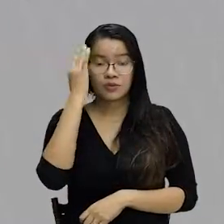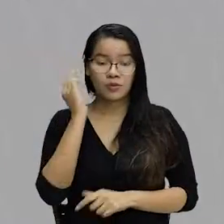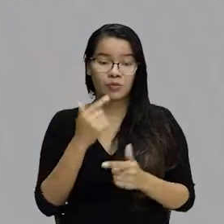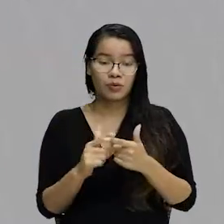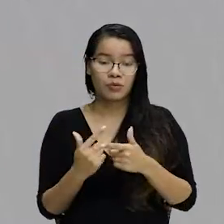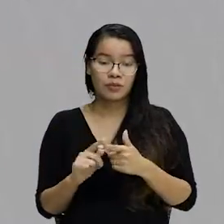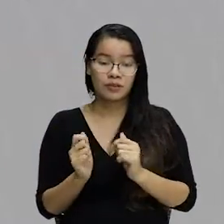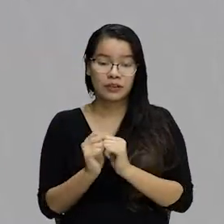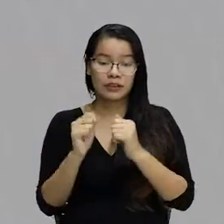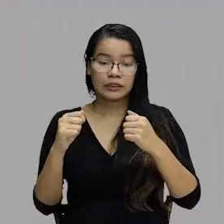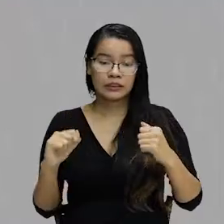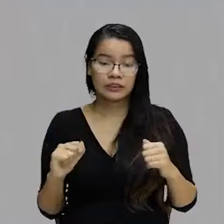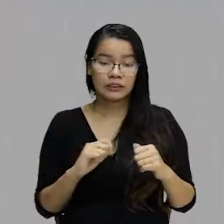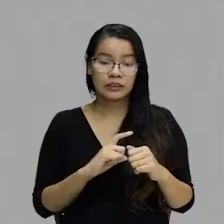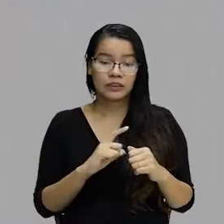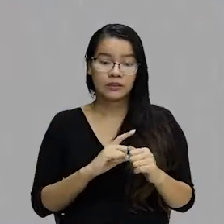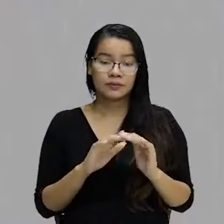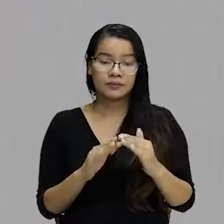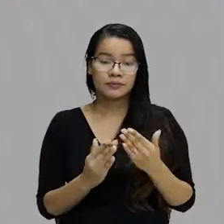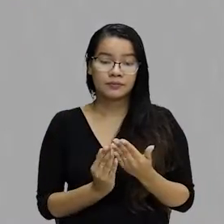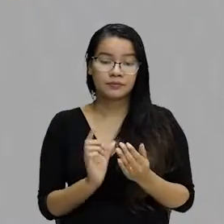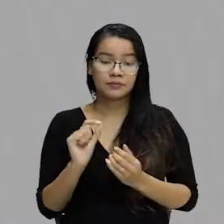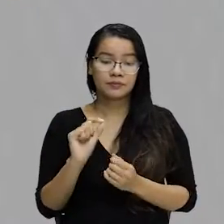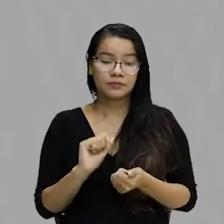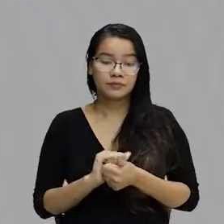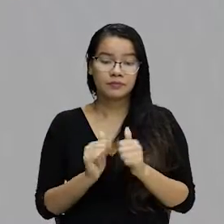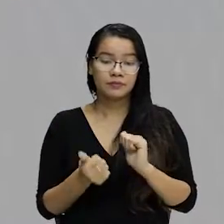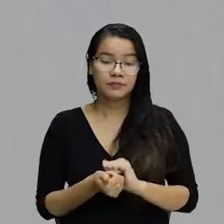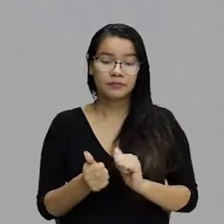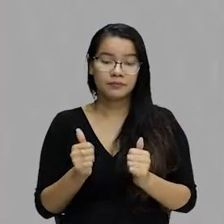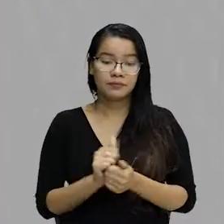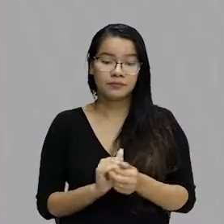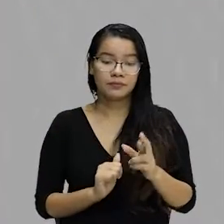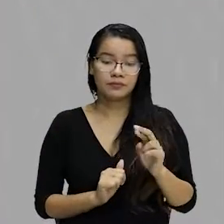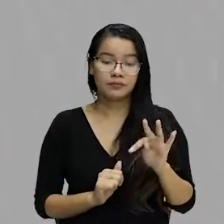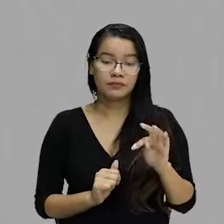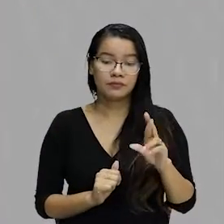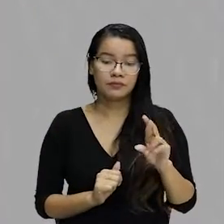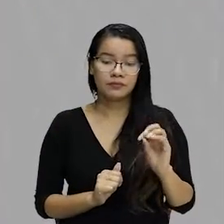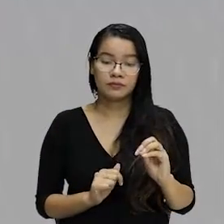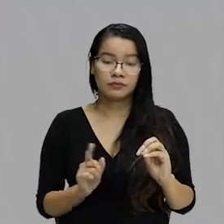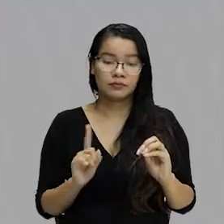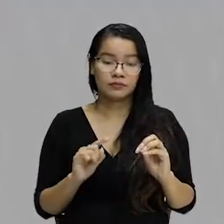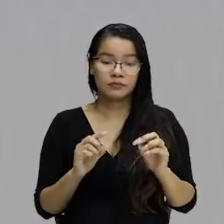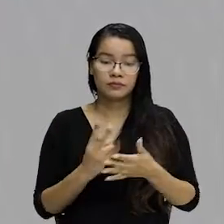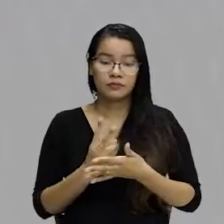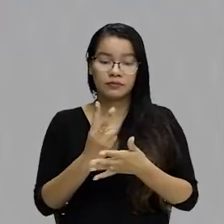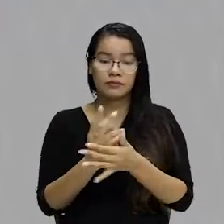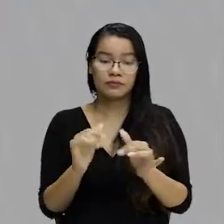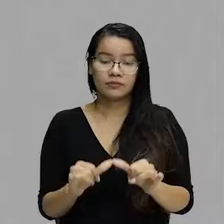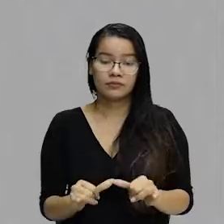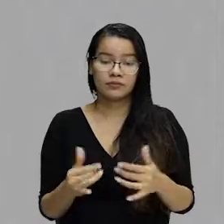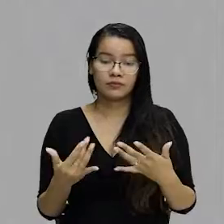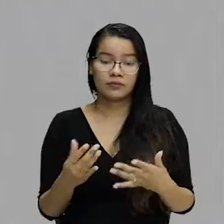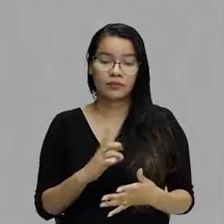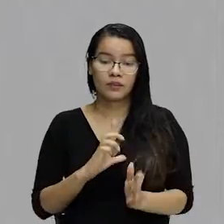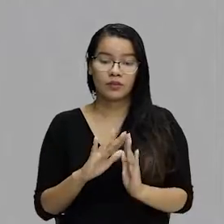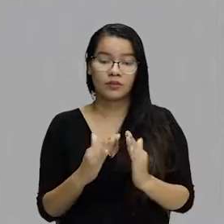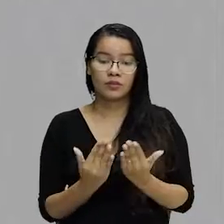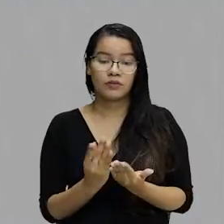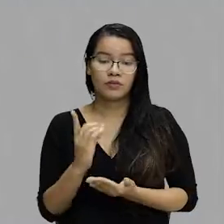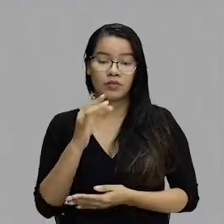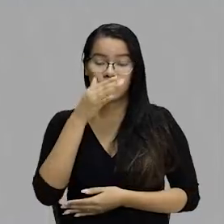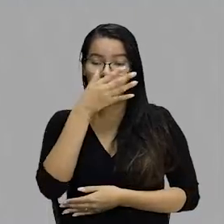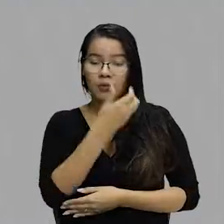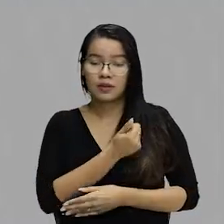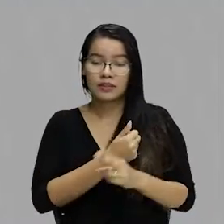e a adaptação do roteiro do cinema, a partir desse livro, nem sempre fica. Gente, você tem um livro de quase 500 páginas para fazer